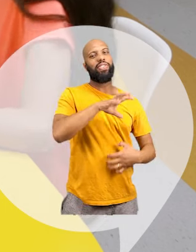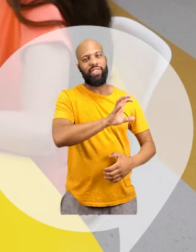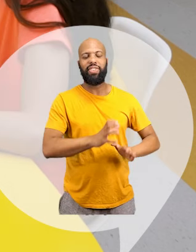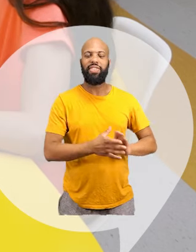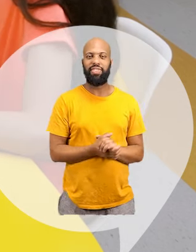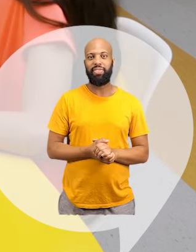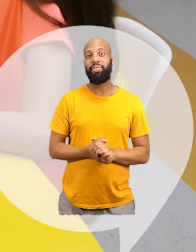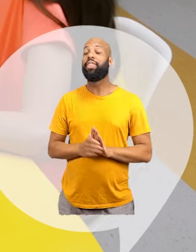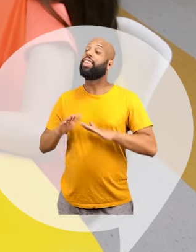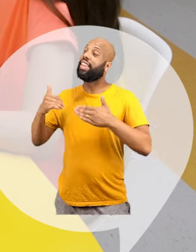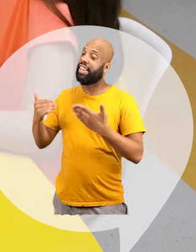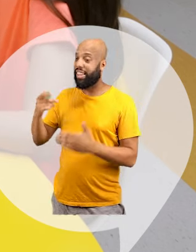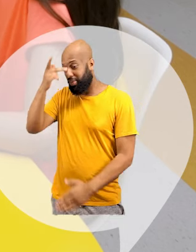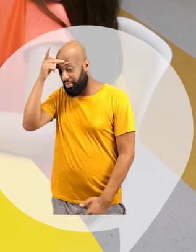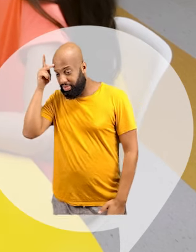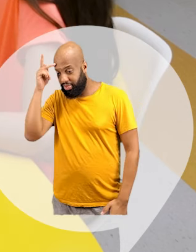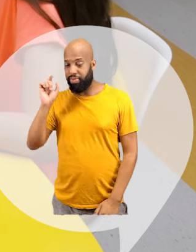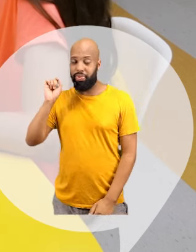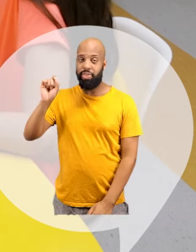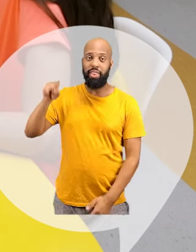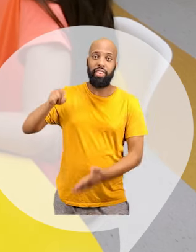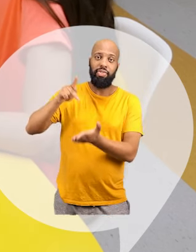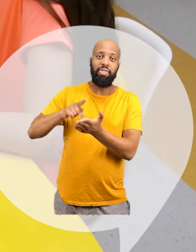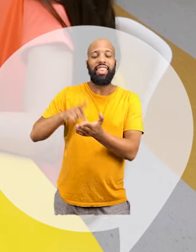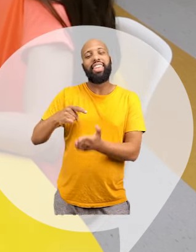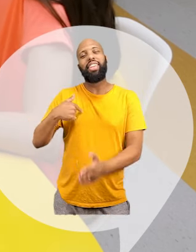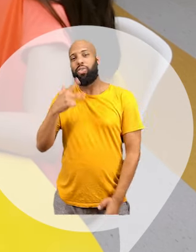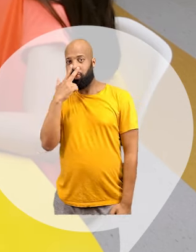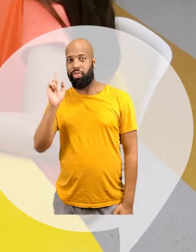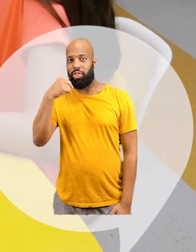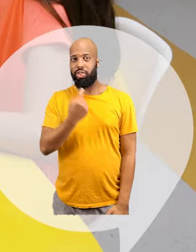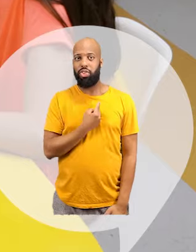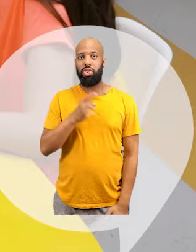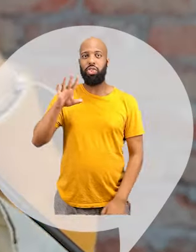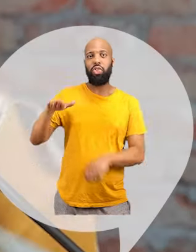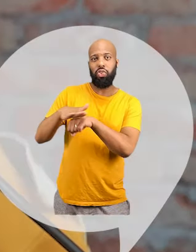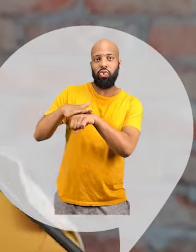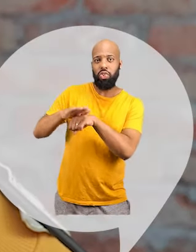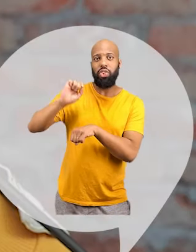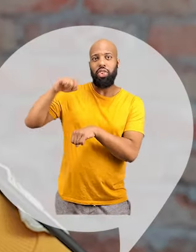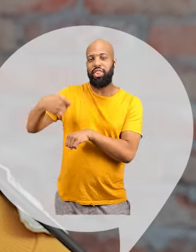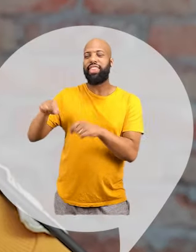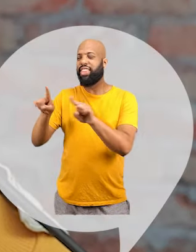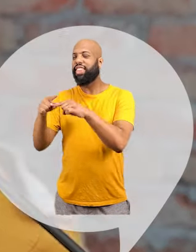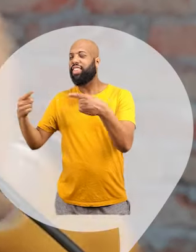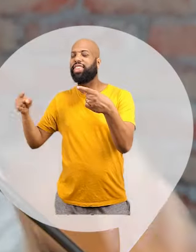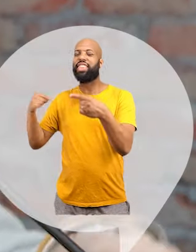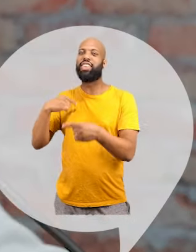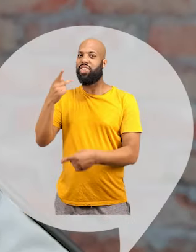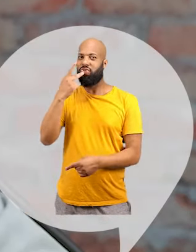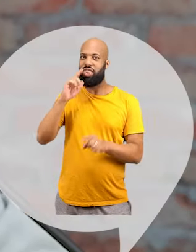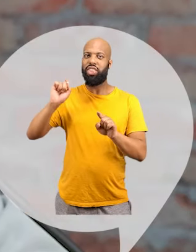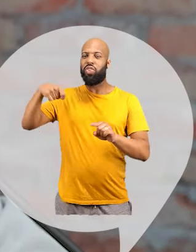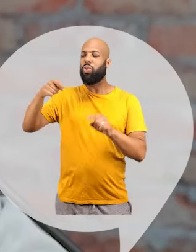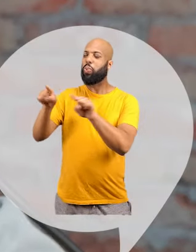ai cara é que não é realmente eu acho que porque a gente só conversou sobre música eu falo sobre música assim